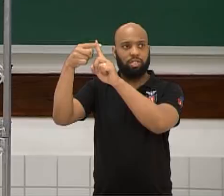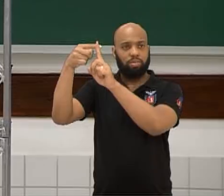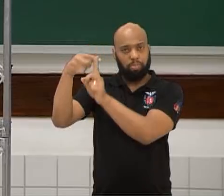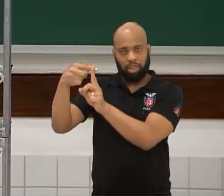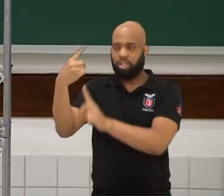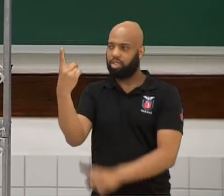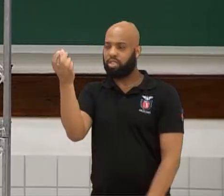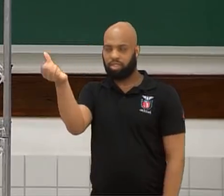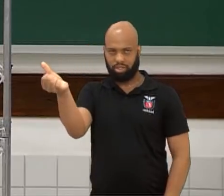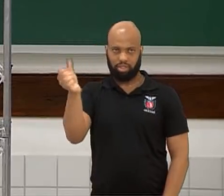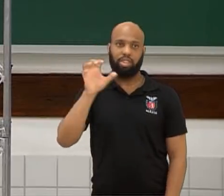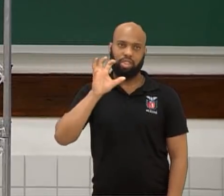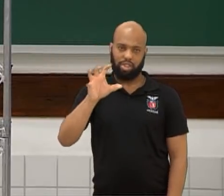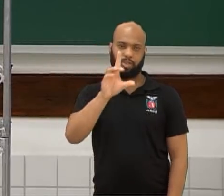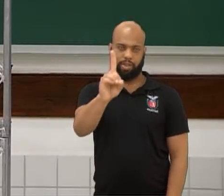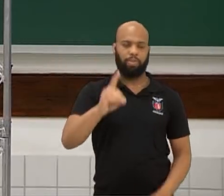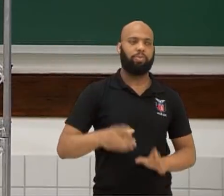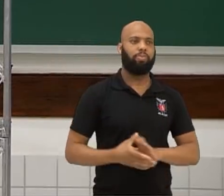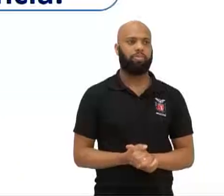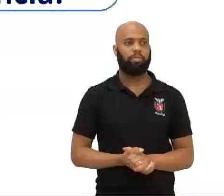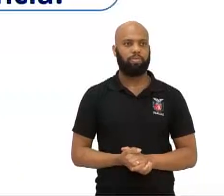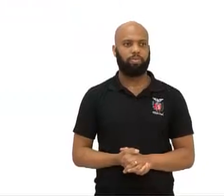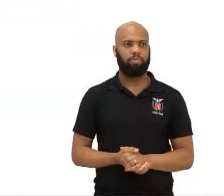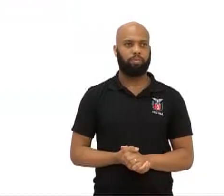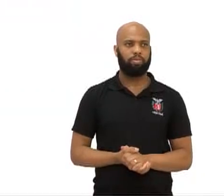diâmetro é igual a